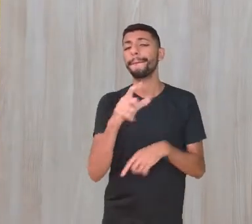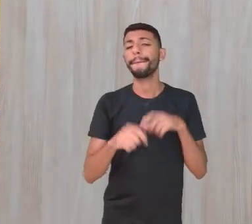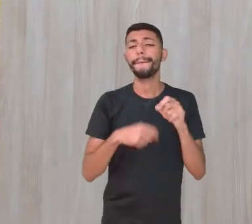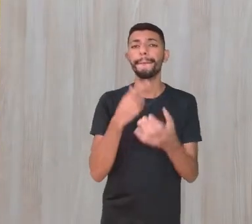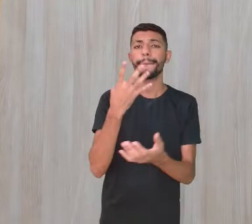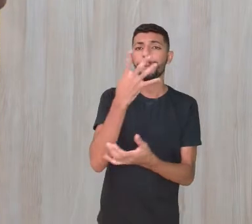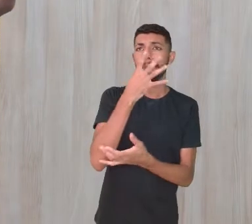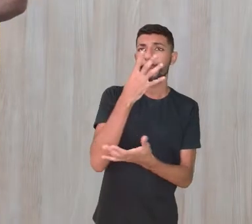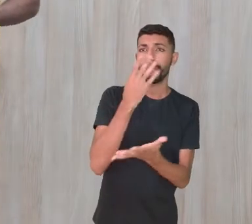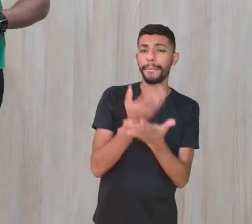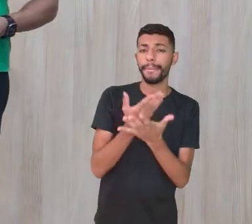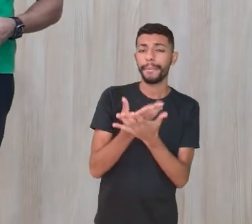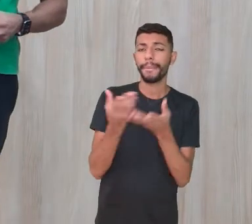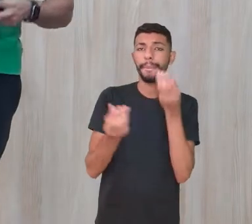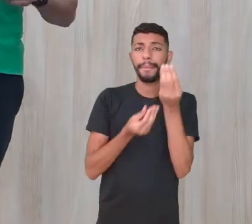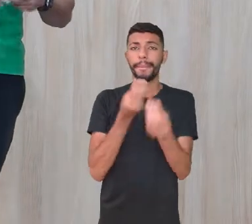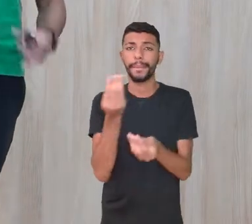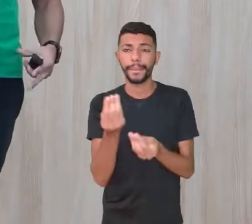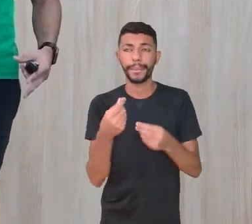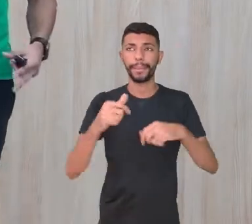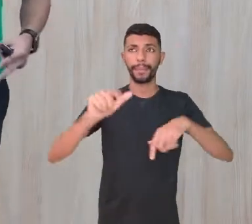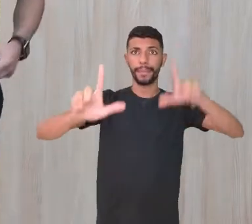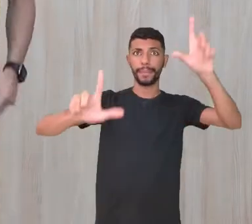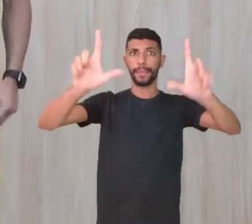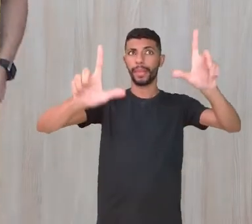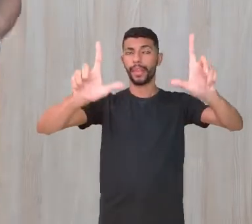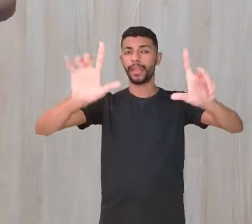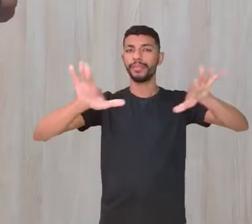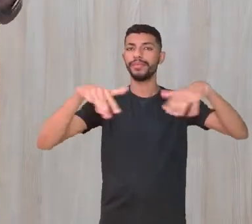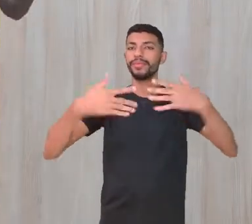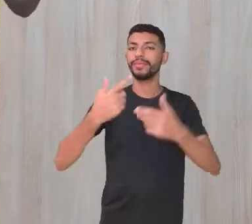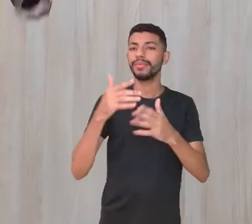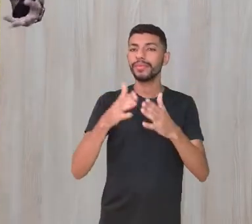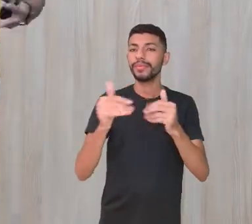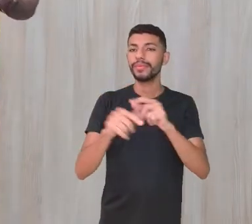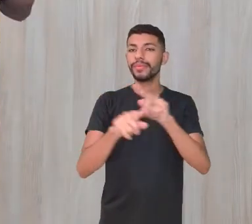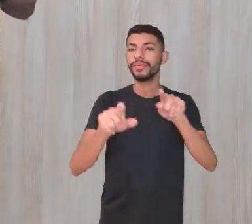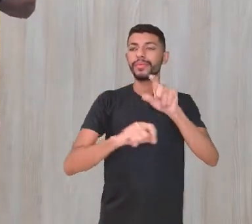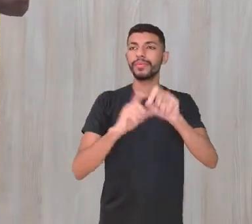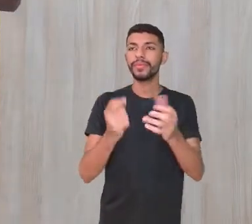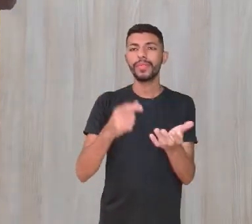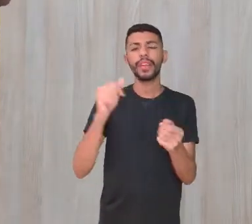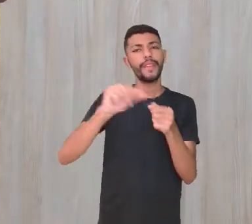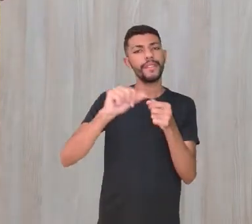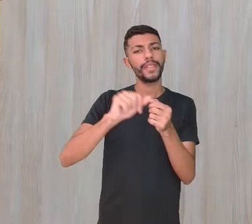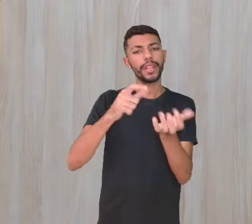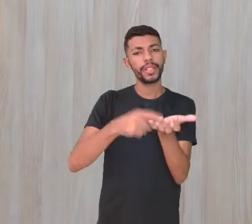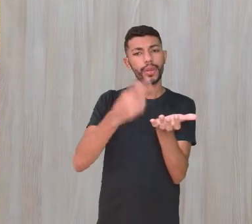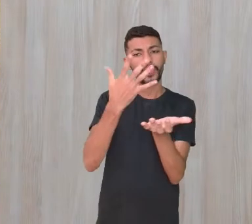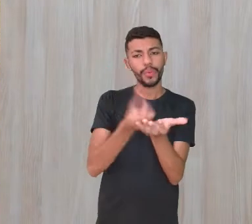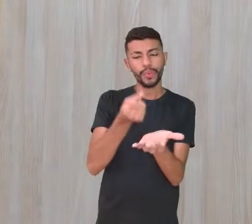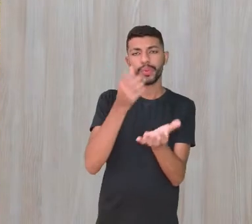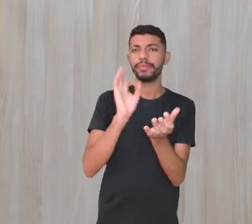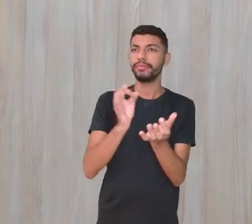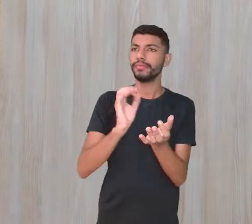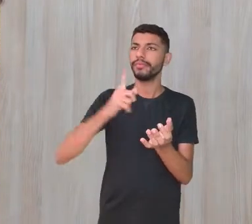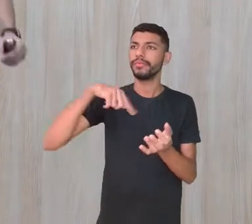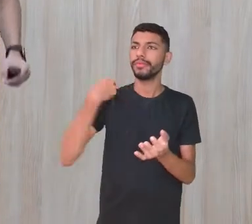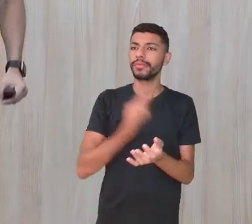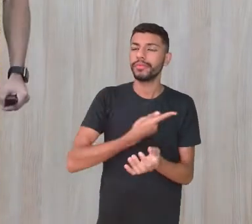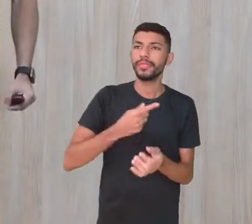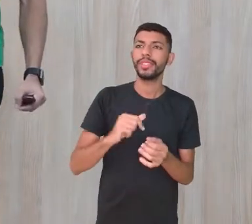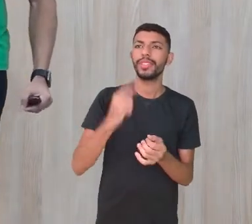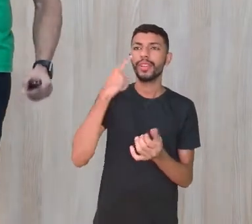está assistindo essa aula através da TV, então eu vou pedir que você faça o download aí do nosso aplicativo, certo?